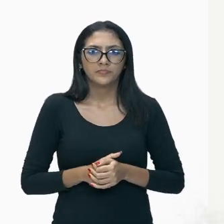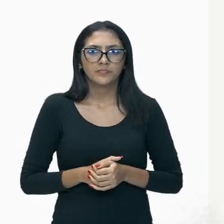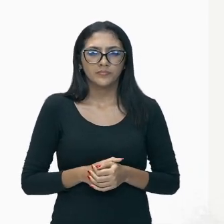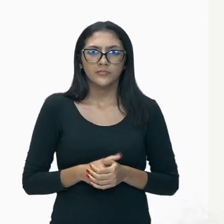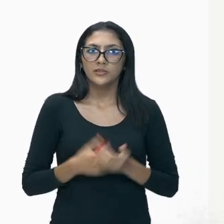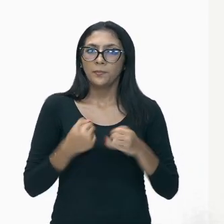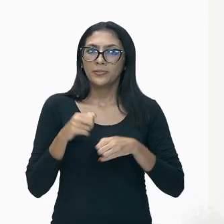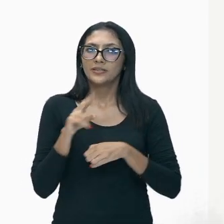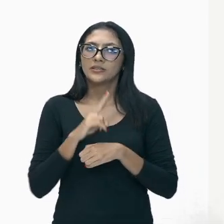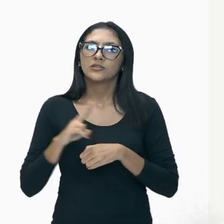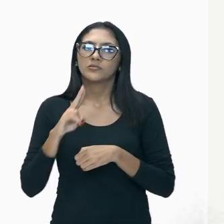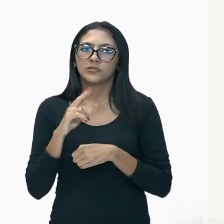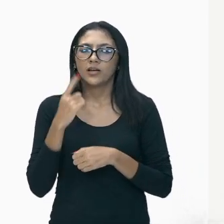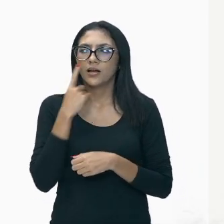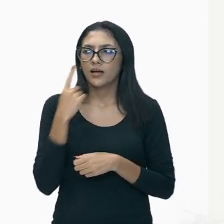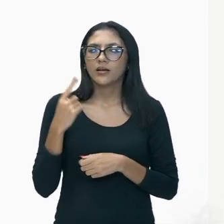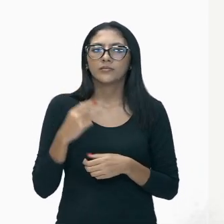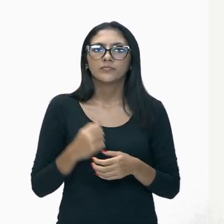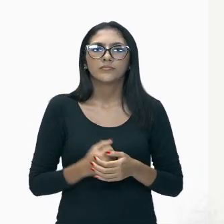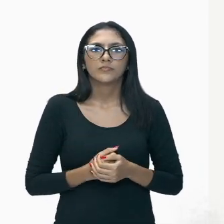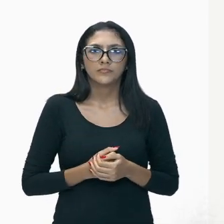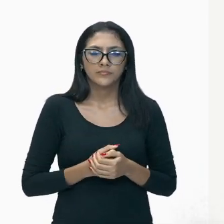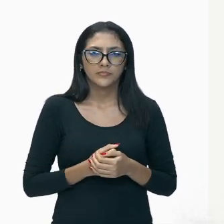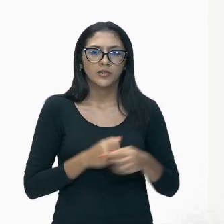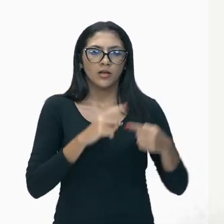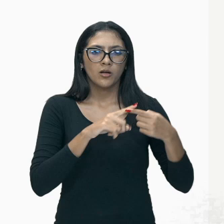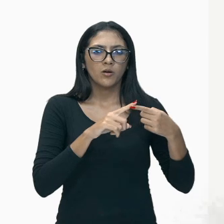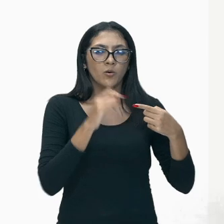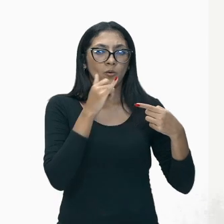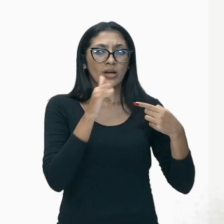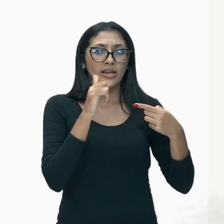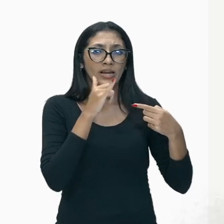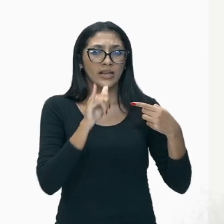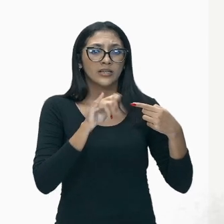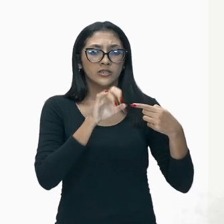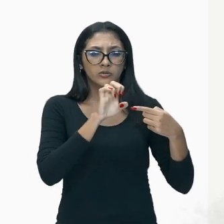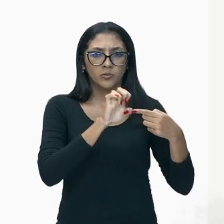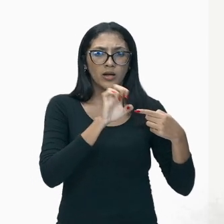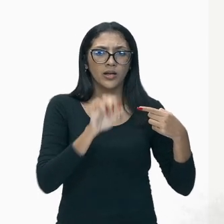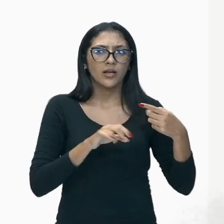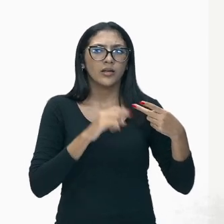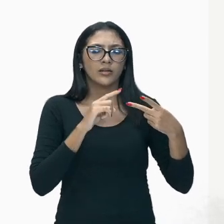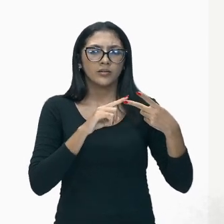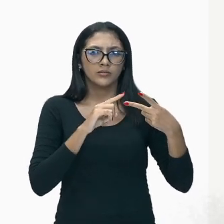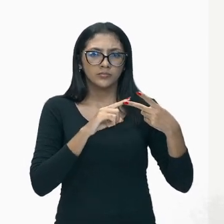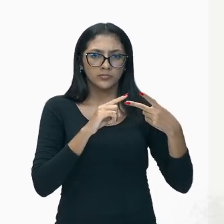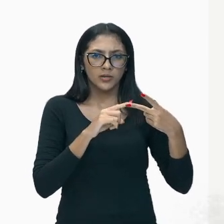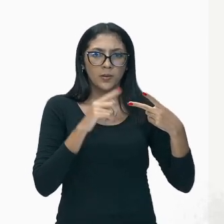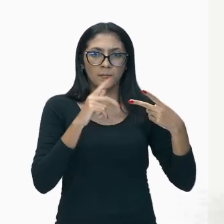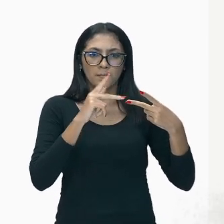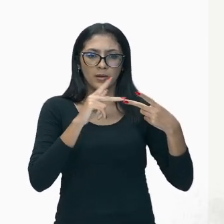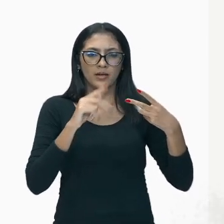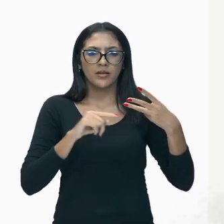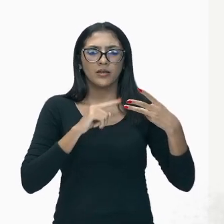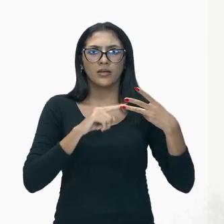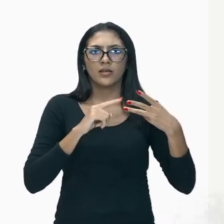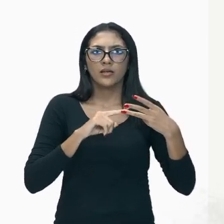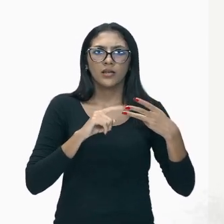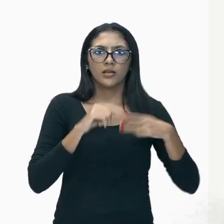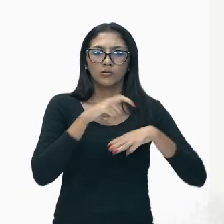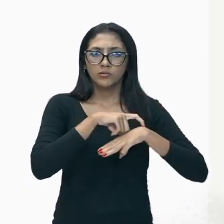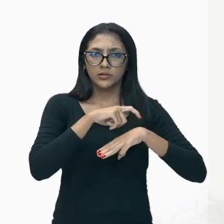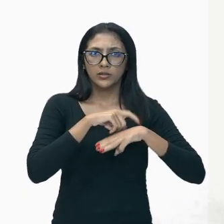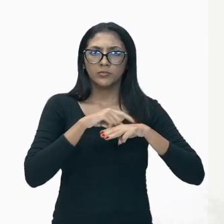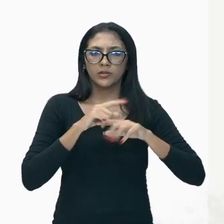necessito dessas três letras aí. Energia elétrica vai ser igual a potência vezes o intervalo de tempo.